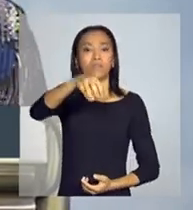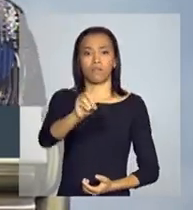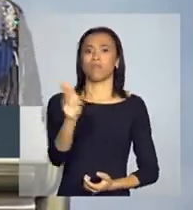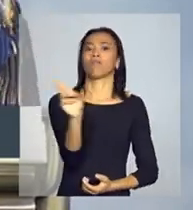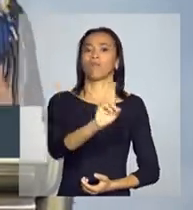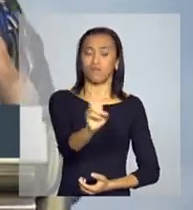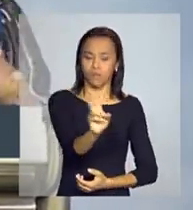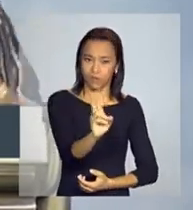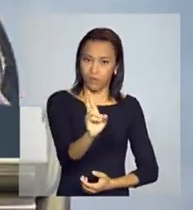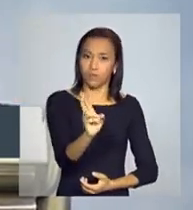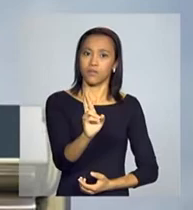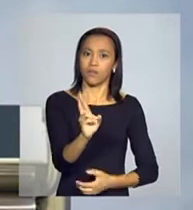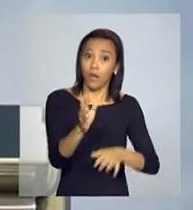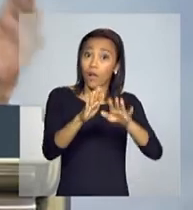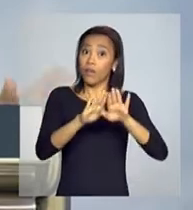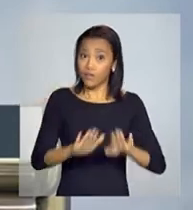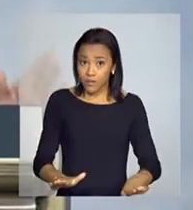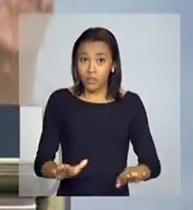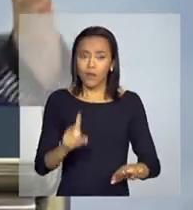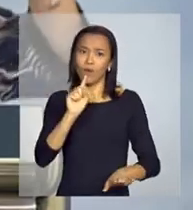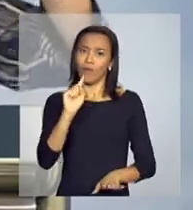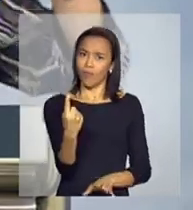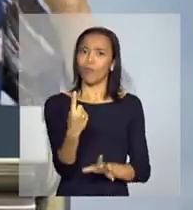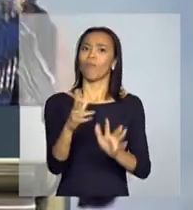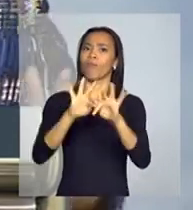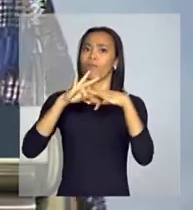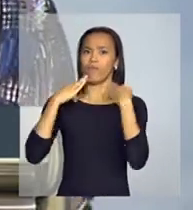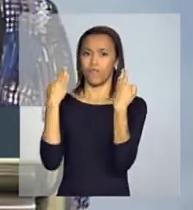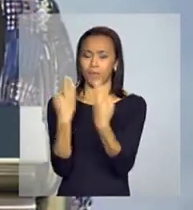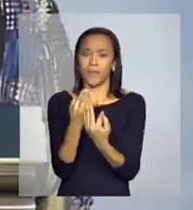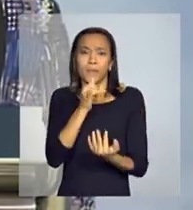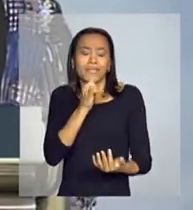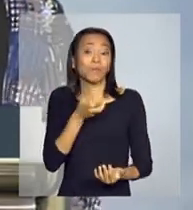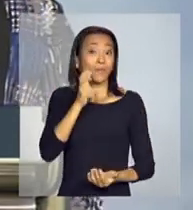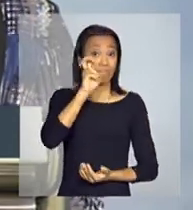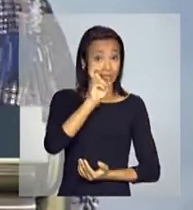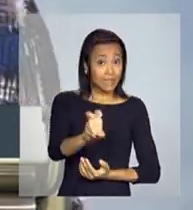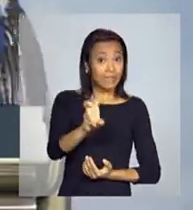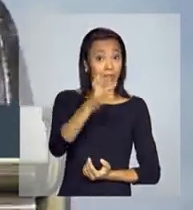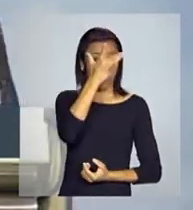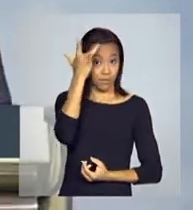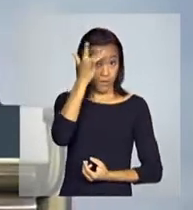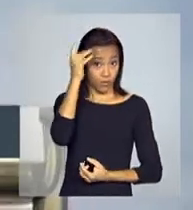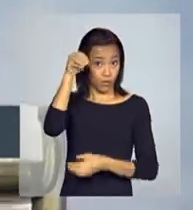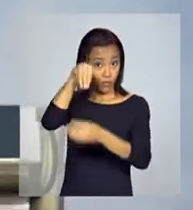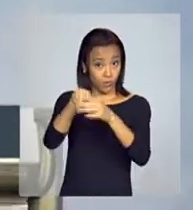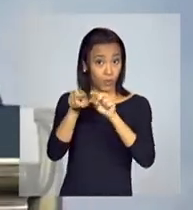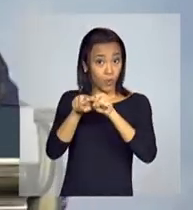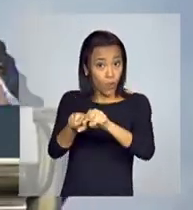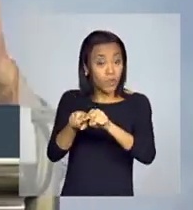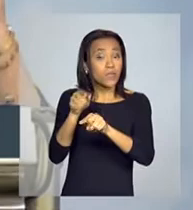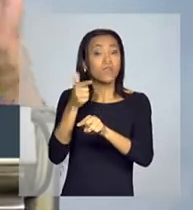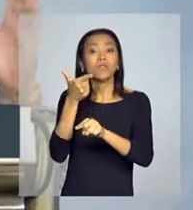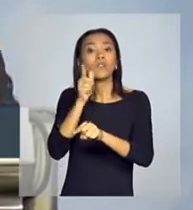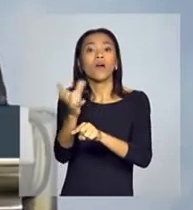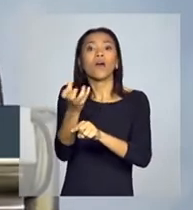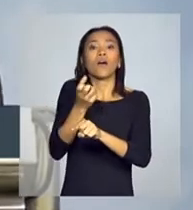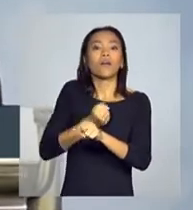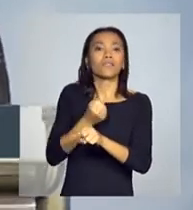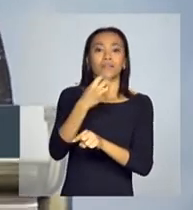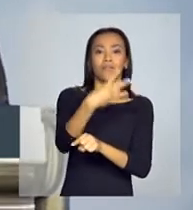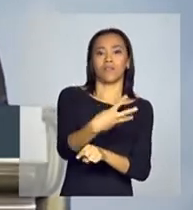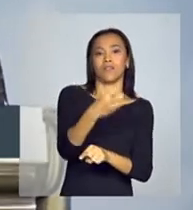70,00. Assim, uma família com 5 pessoas ganha